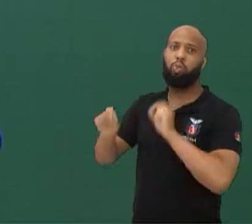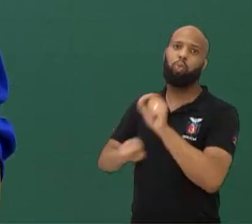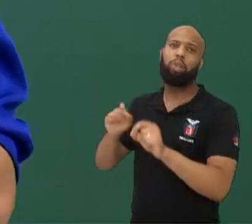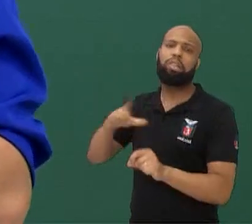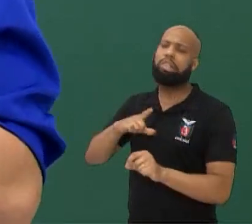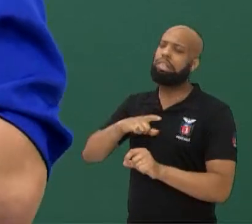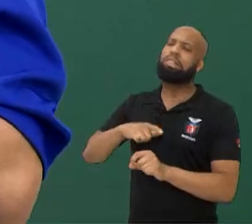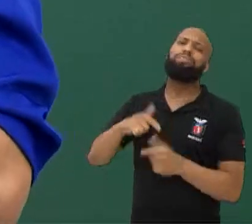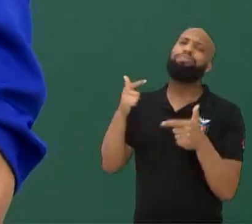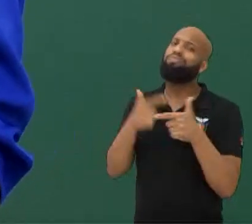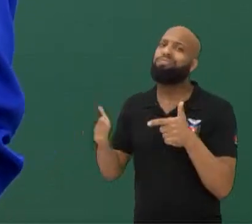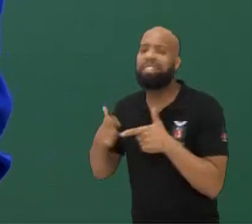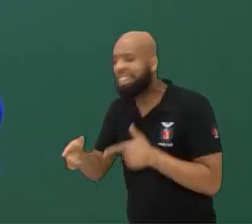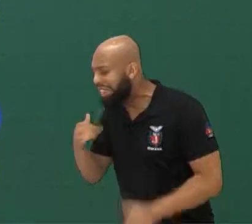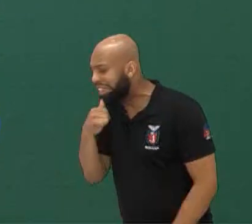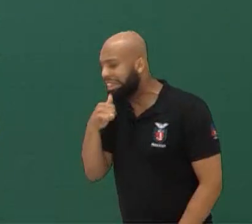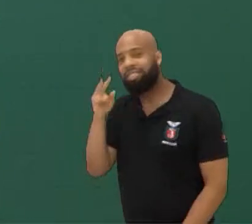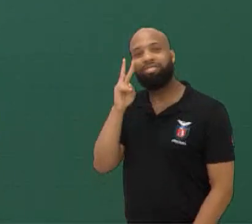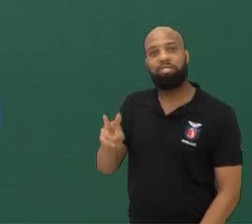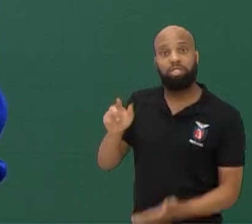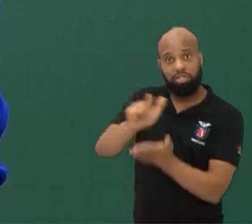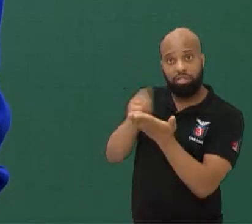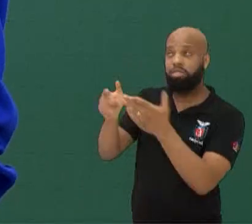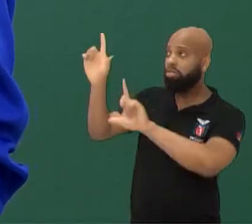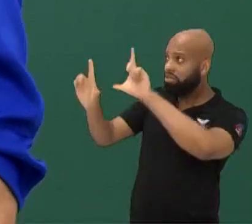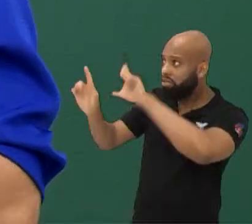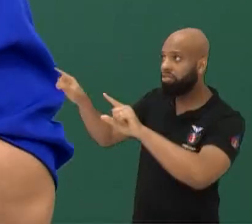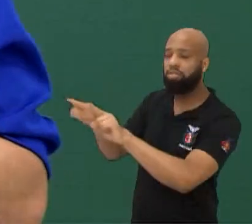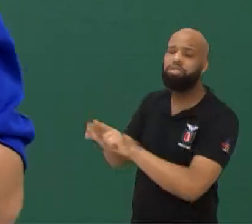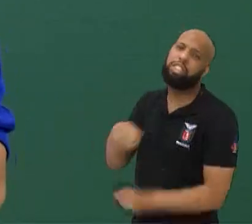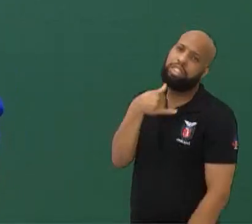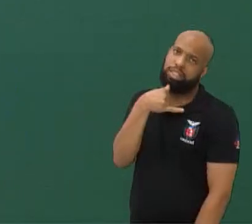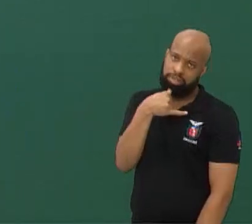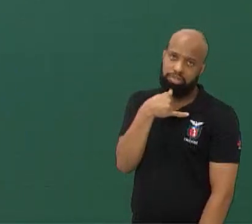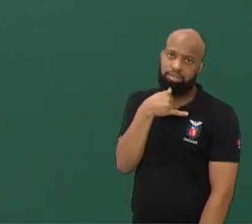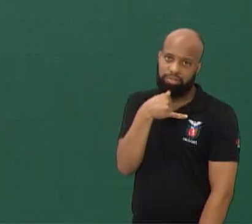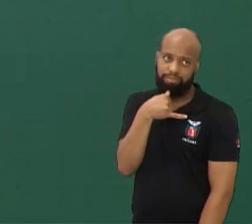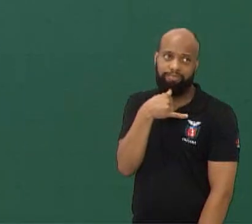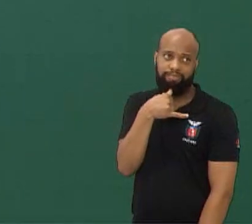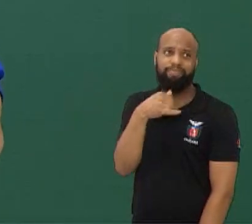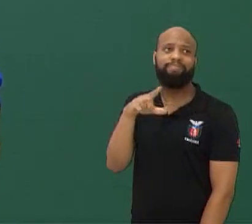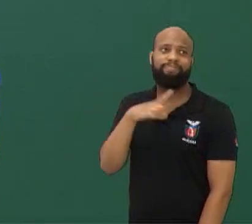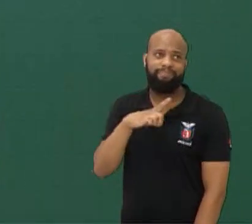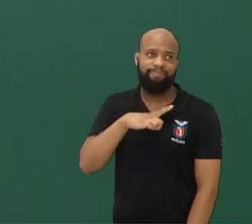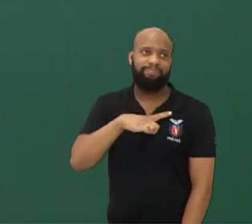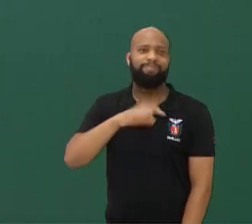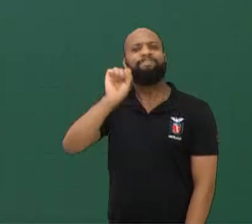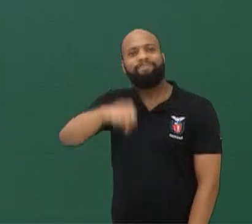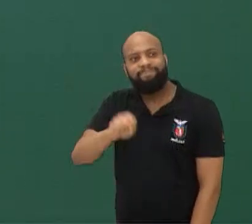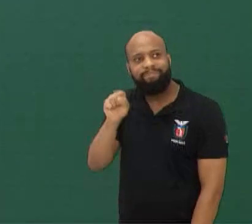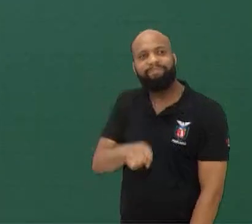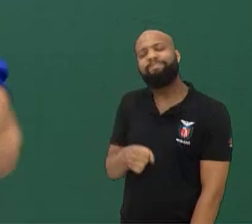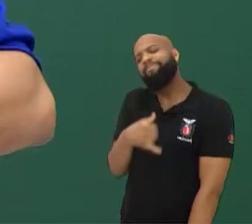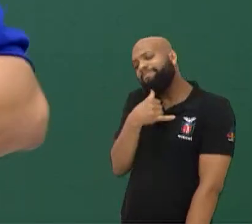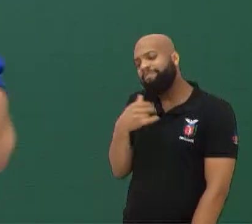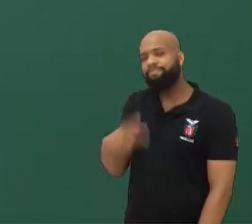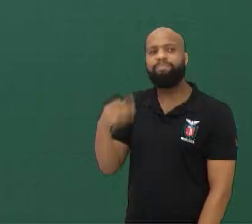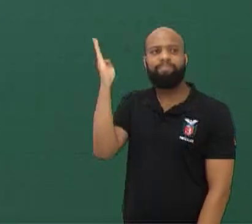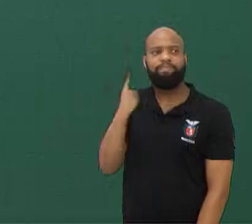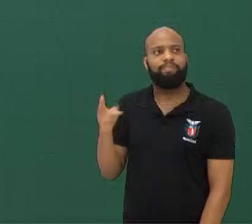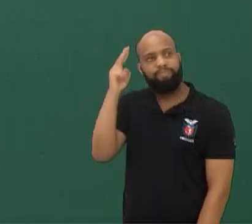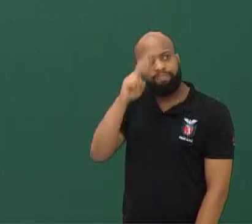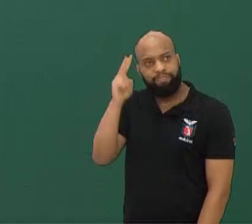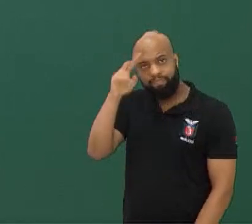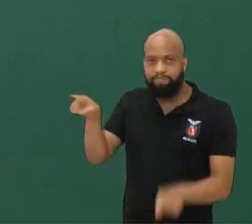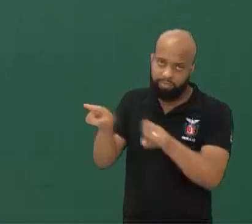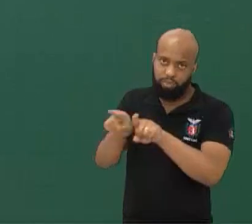tragédia. Com certeza. Ele lembra de ter visto o plantão na TV ao vivo e de ficar super triste. Tragédia imensurável para o Brasil, para a história,